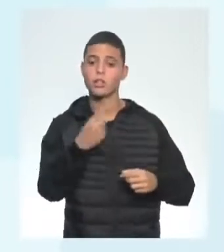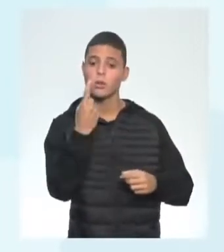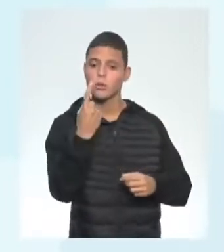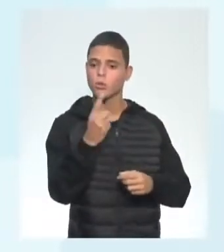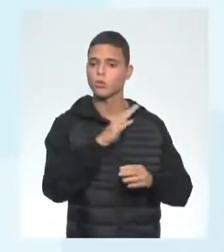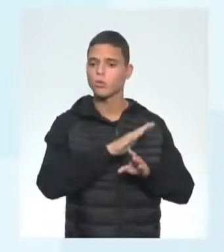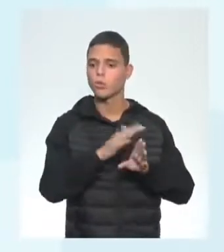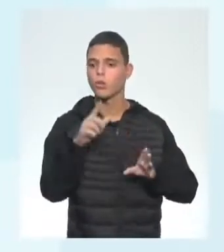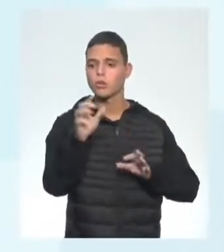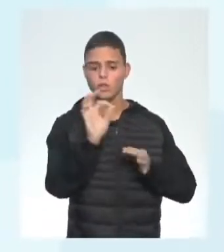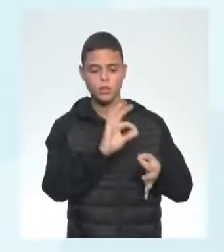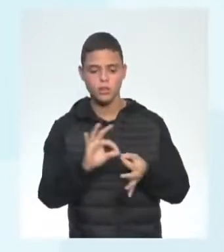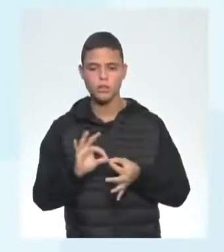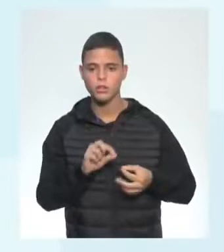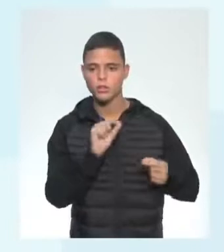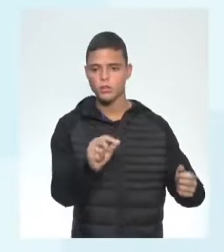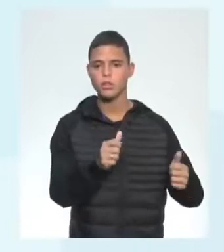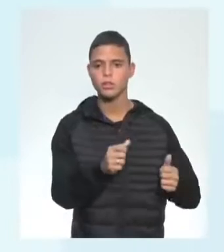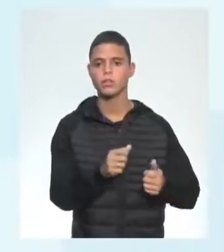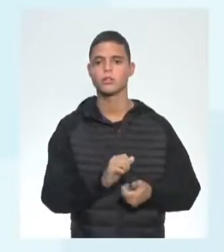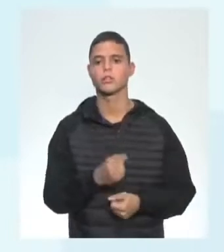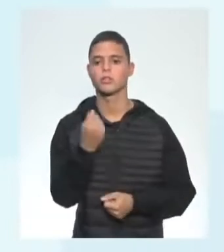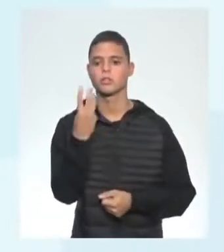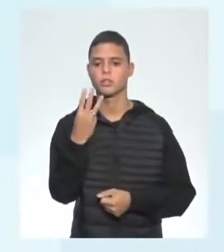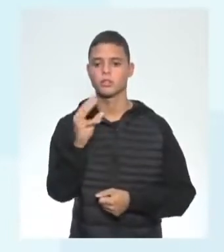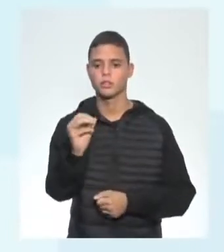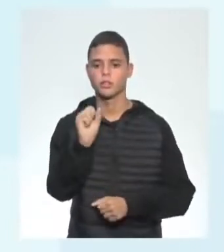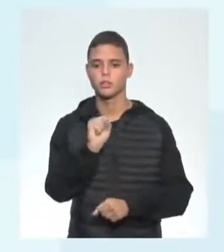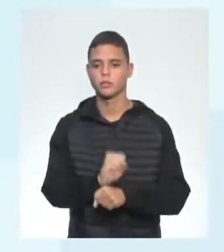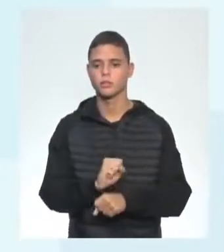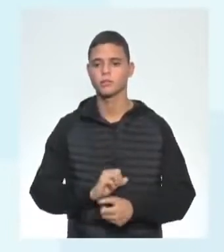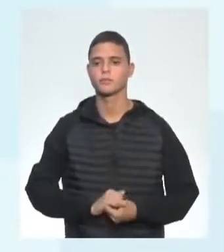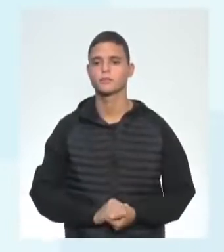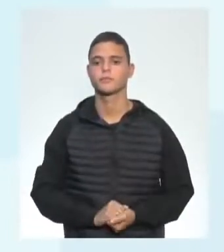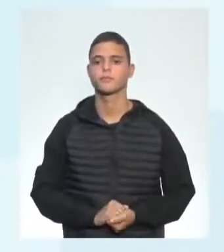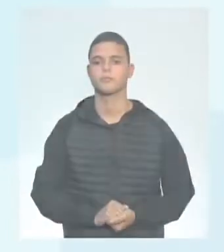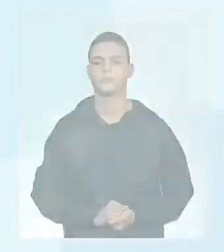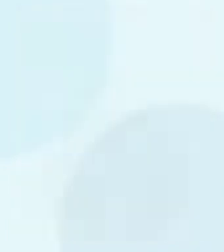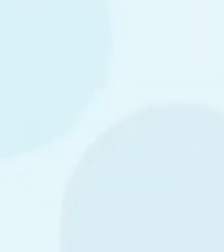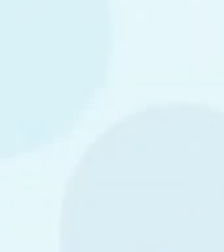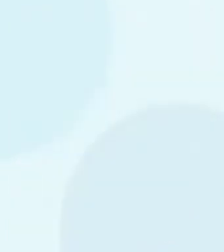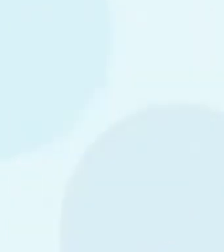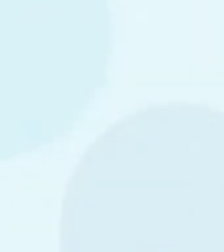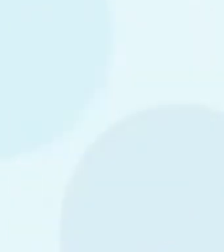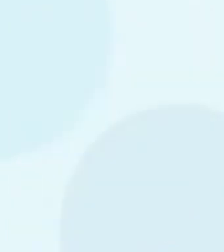você faria para deixá-la melhor? 30 segundos, já voltamos.